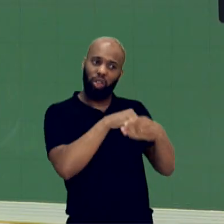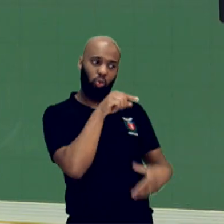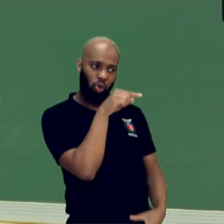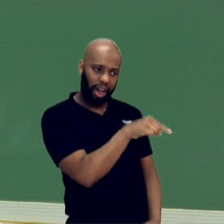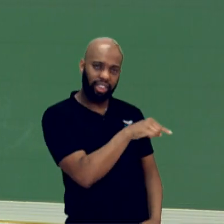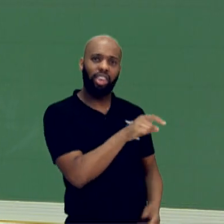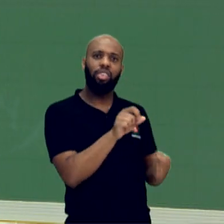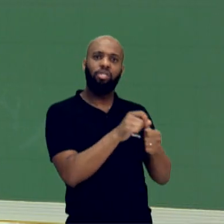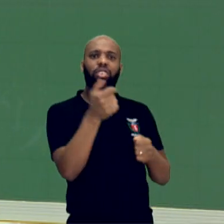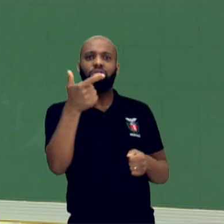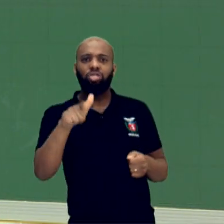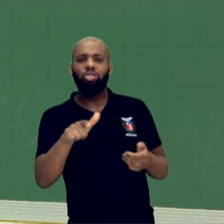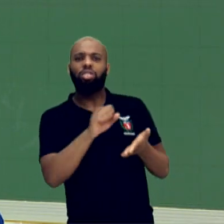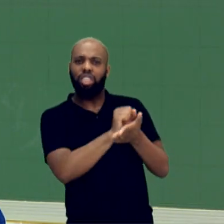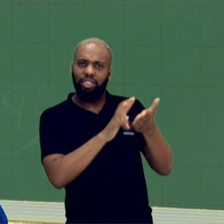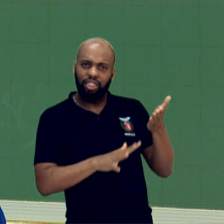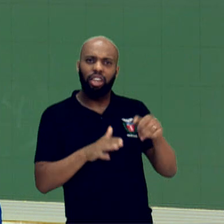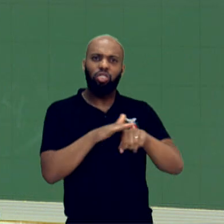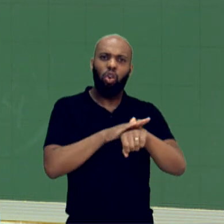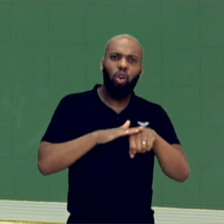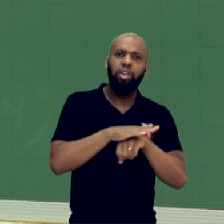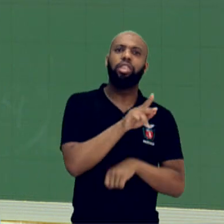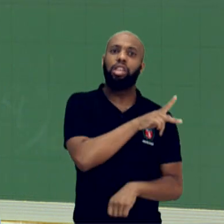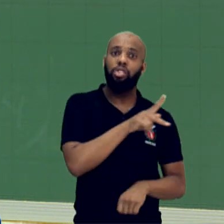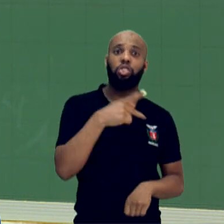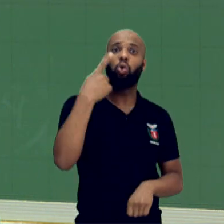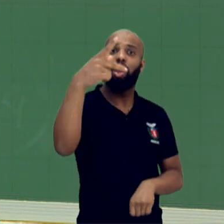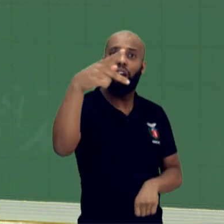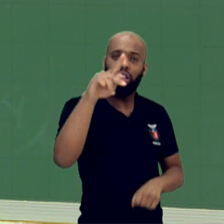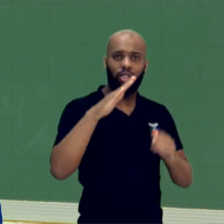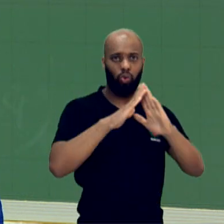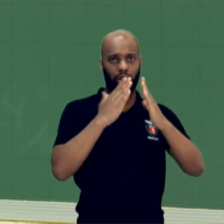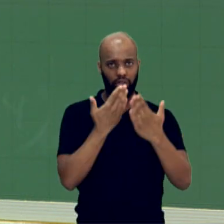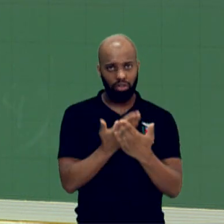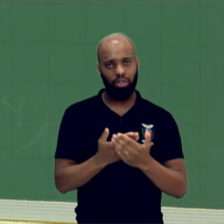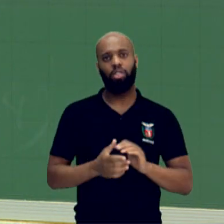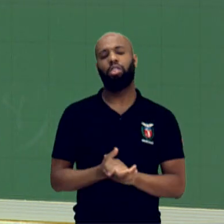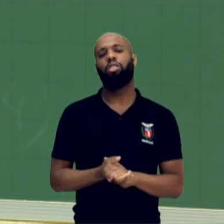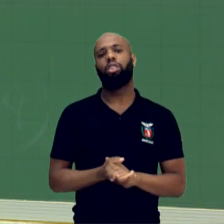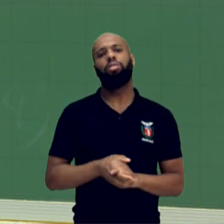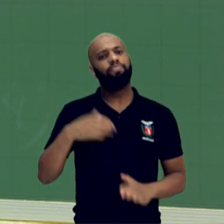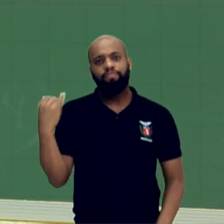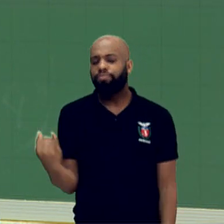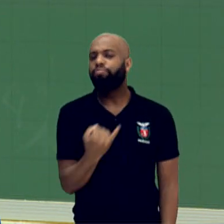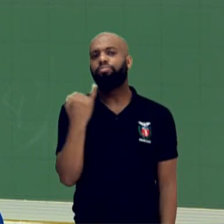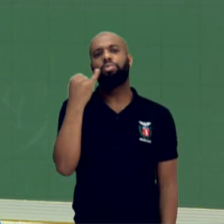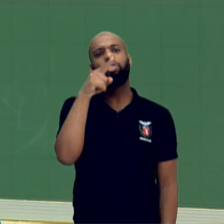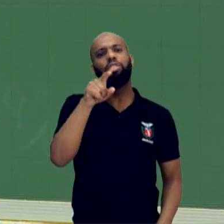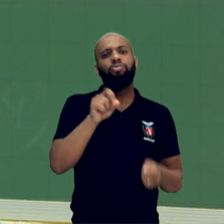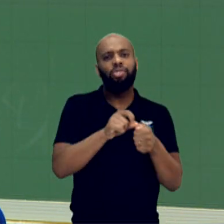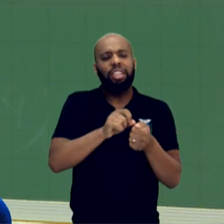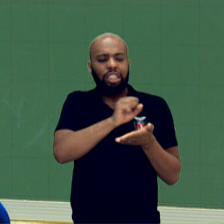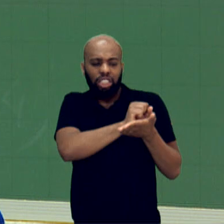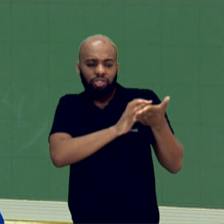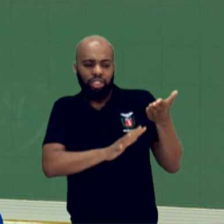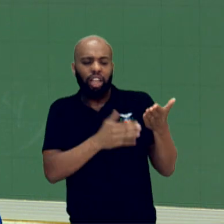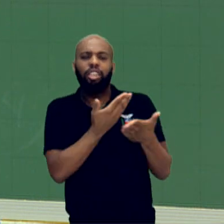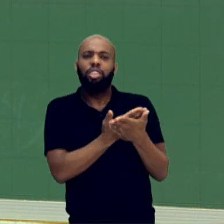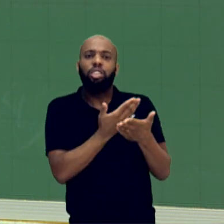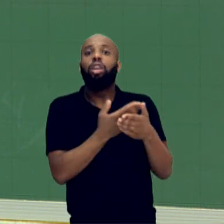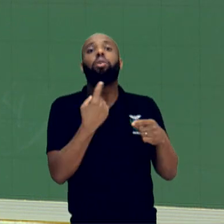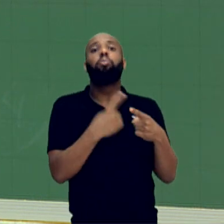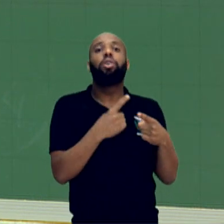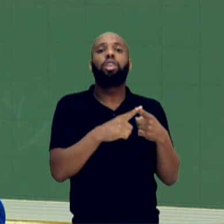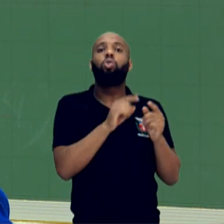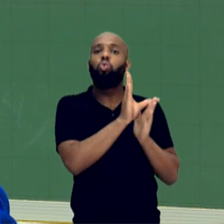os exercícios, conversem com a professora de vocês, que é muito importante vocês fazerem as atividades, estudar,